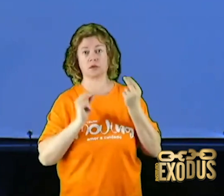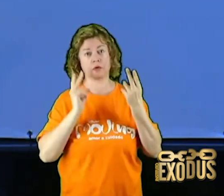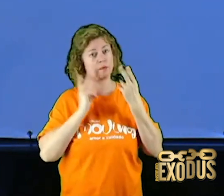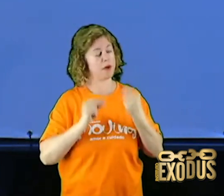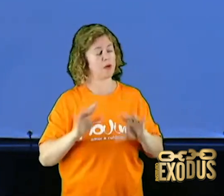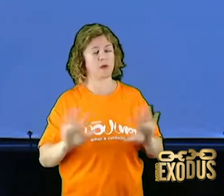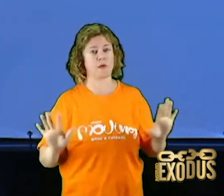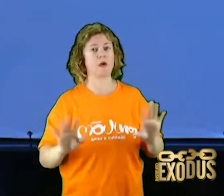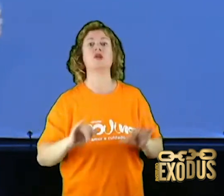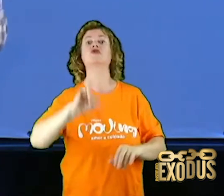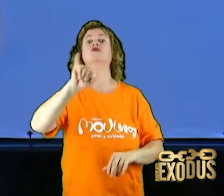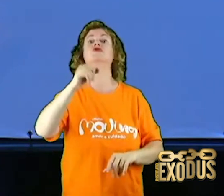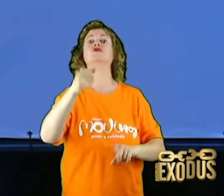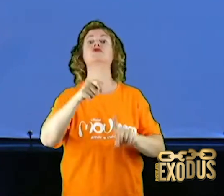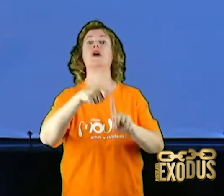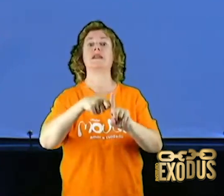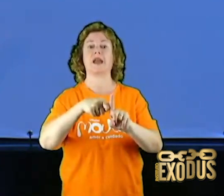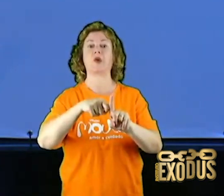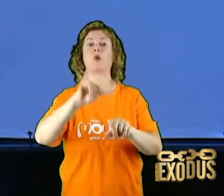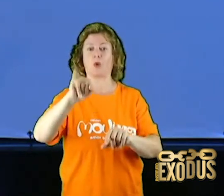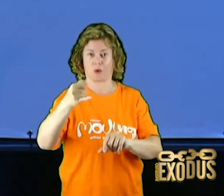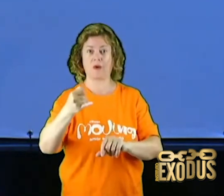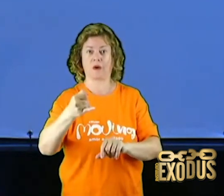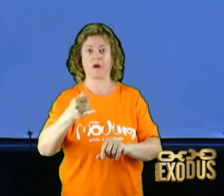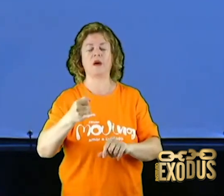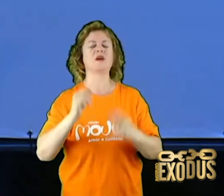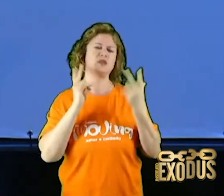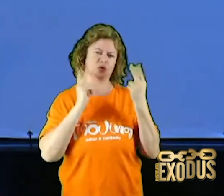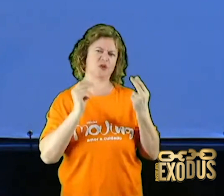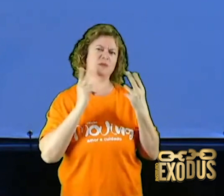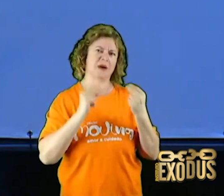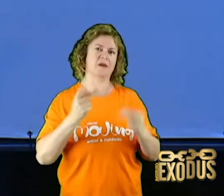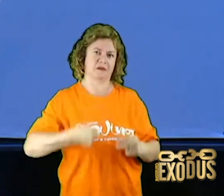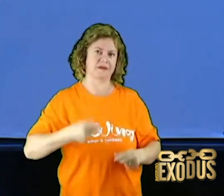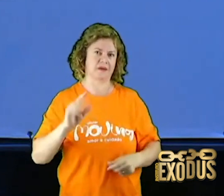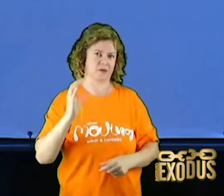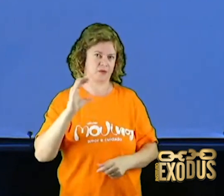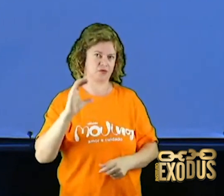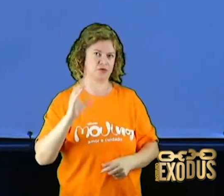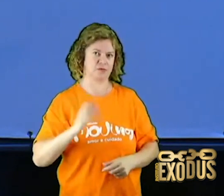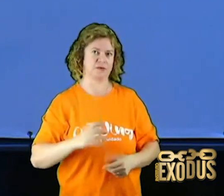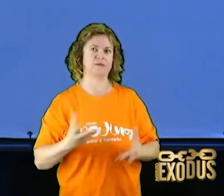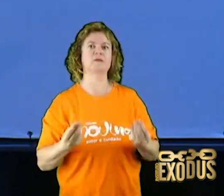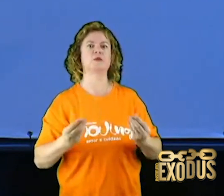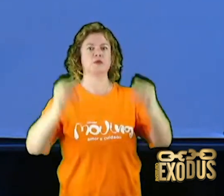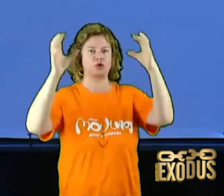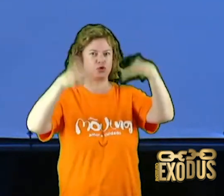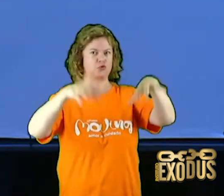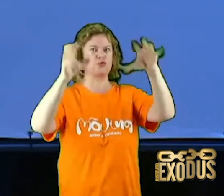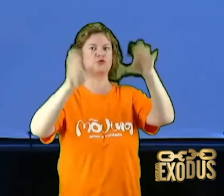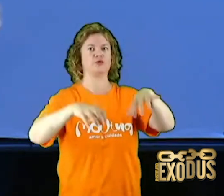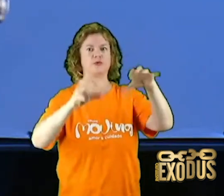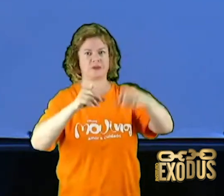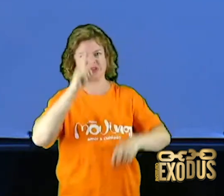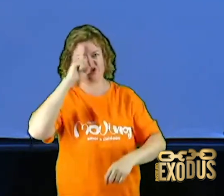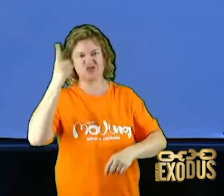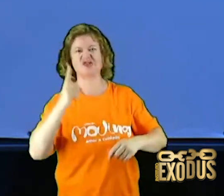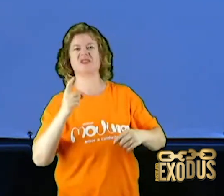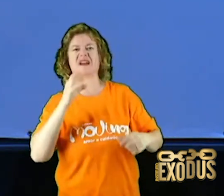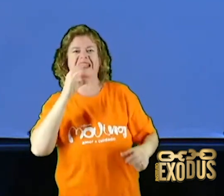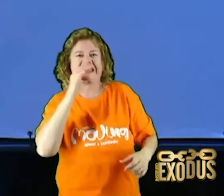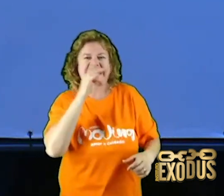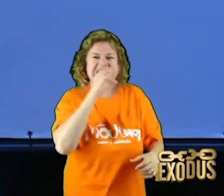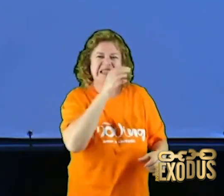janeiro, no clima que a gente vive, que é o subtropical, se formar nos dias quentes o quê?